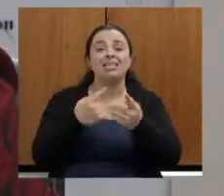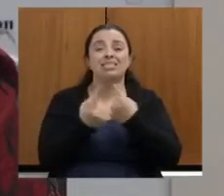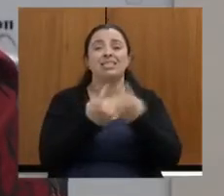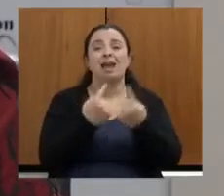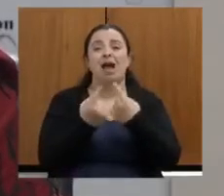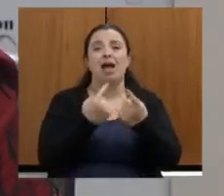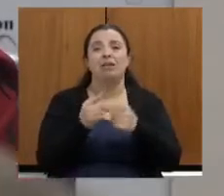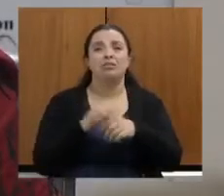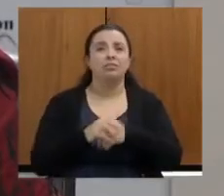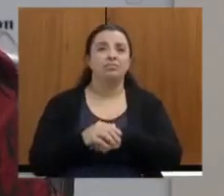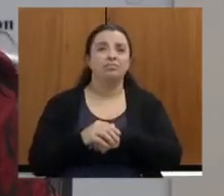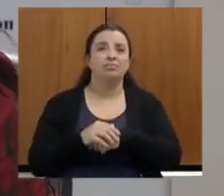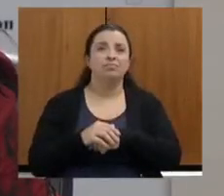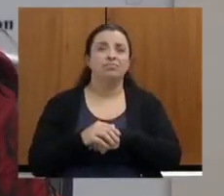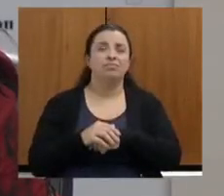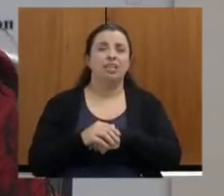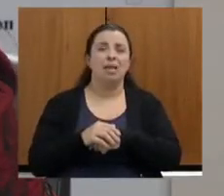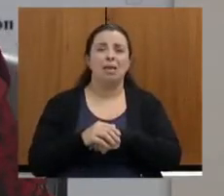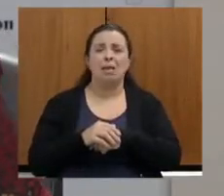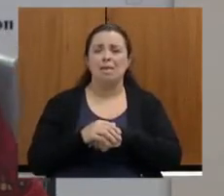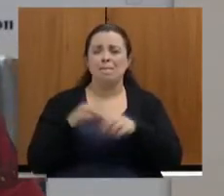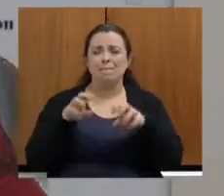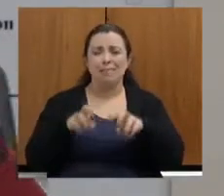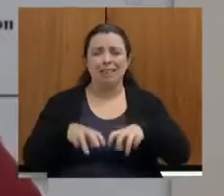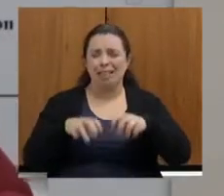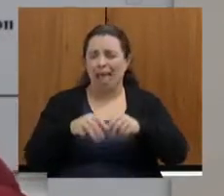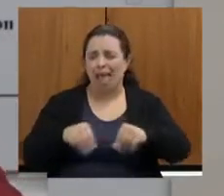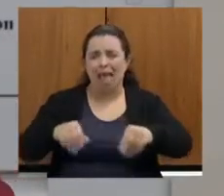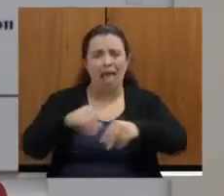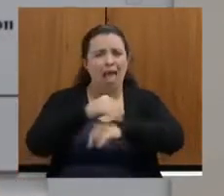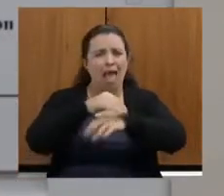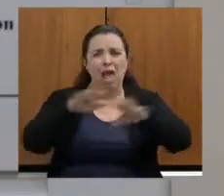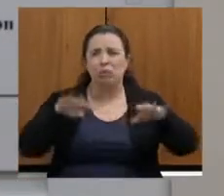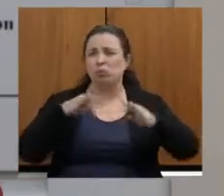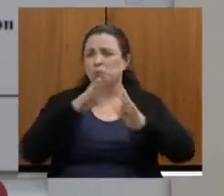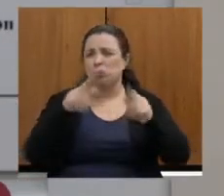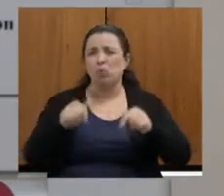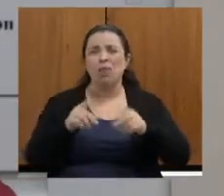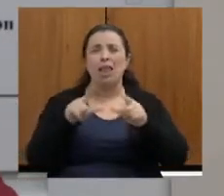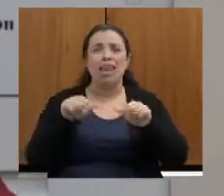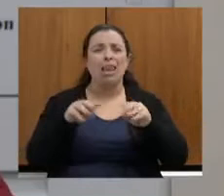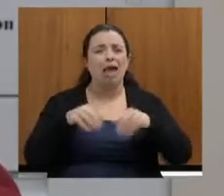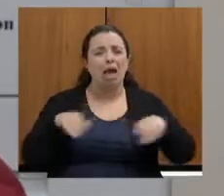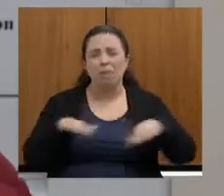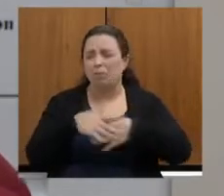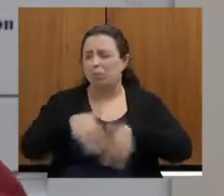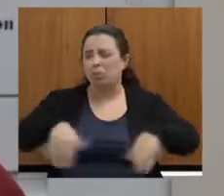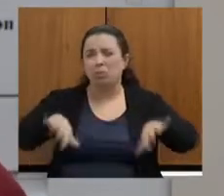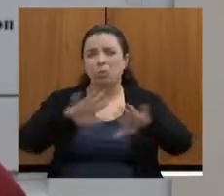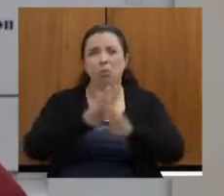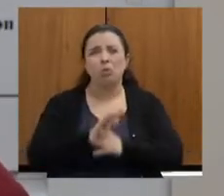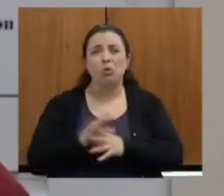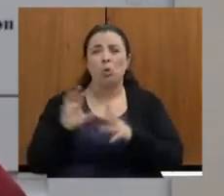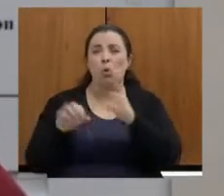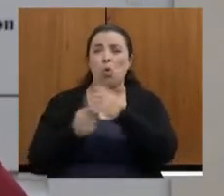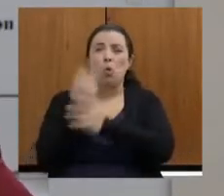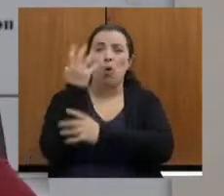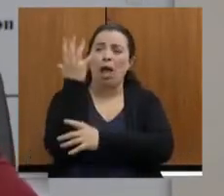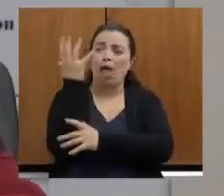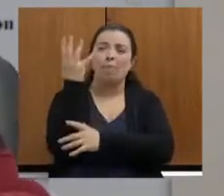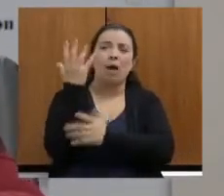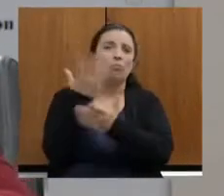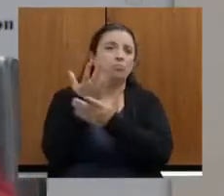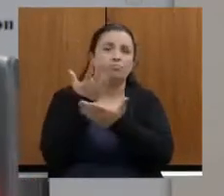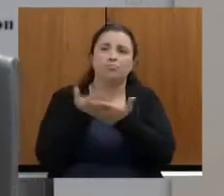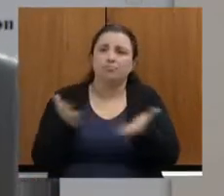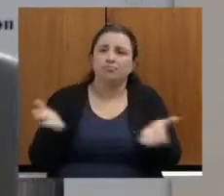ficou assim minério puro lama pura perdi toda a produção de goiaba pediu Goiabal foi arrancado e a terra